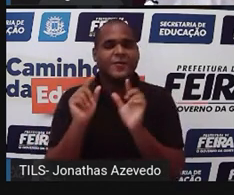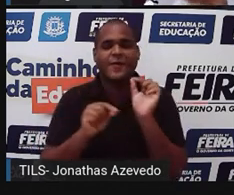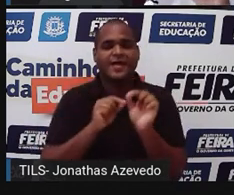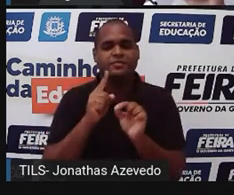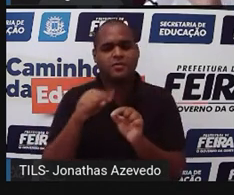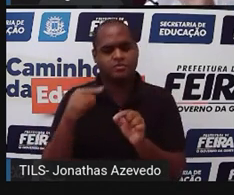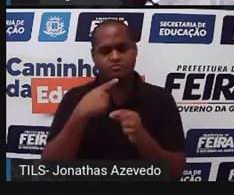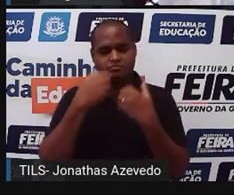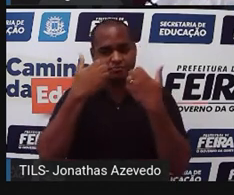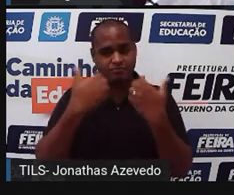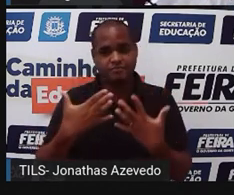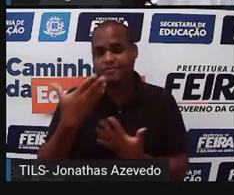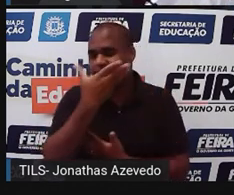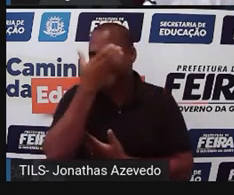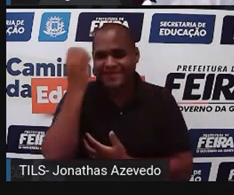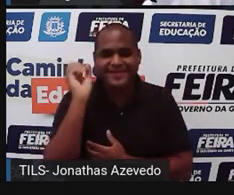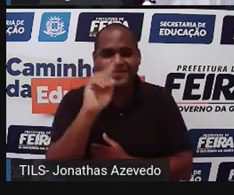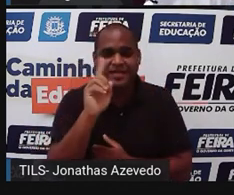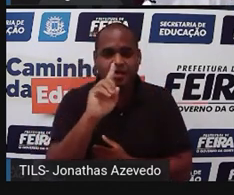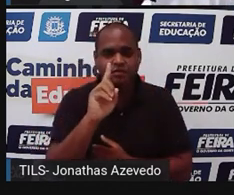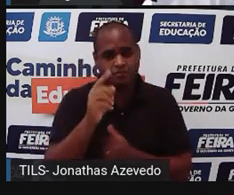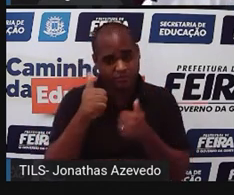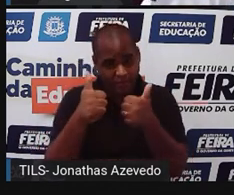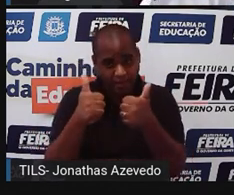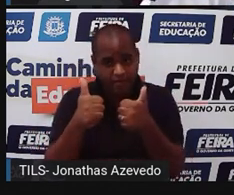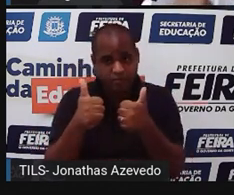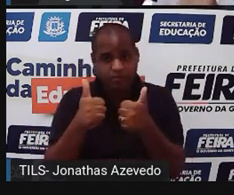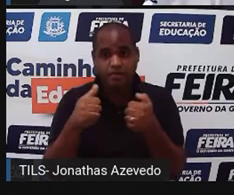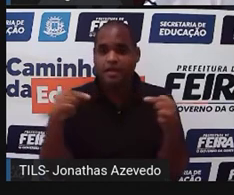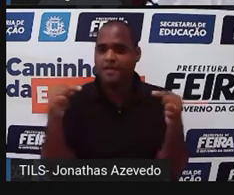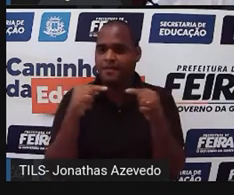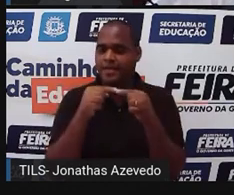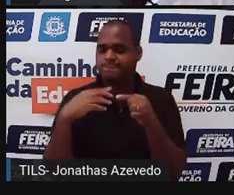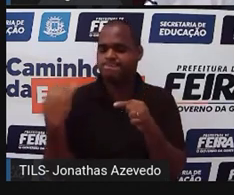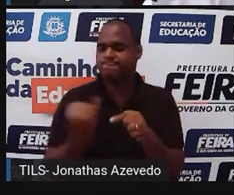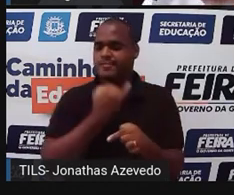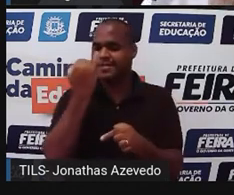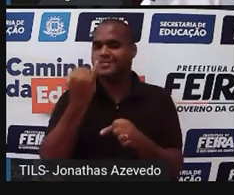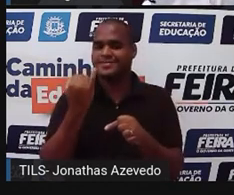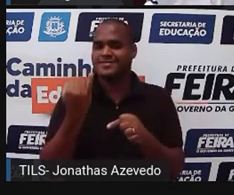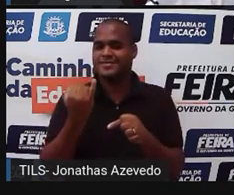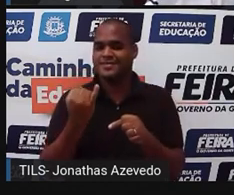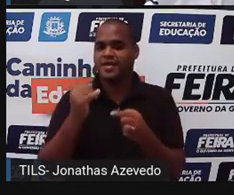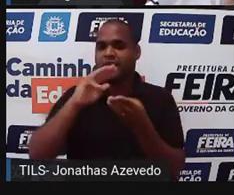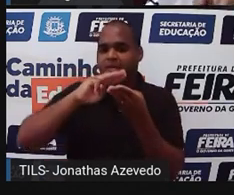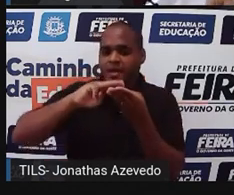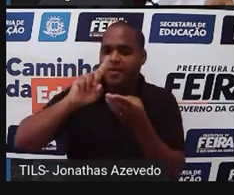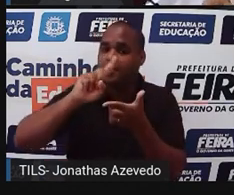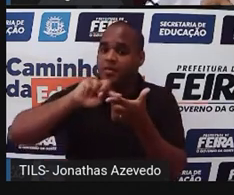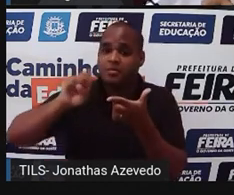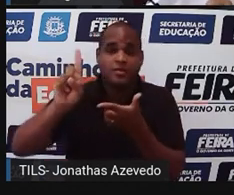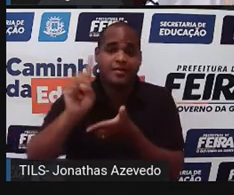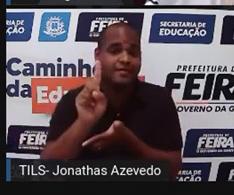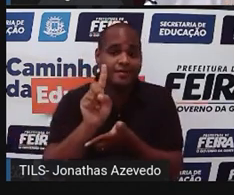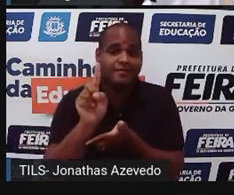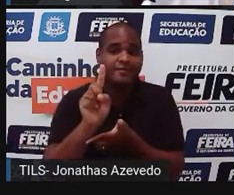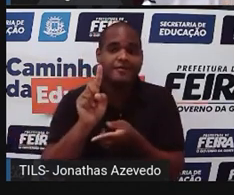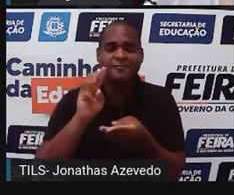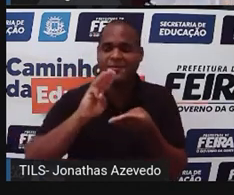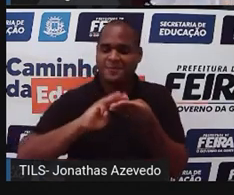nosso recado para gente não esquecer tá bom esse é o nosso lema matemática não é